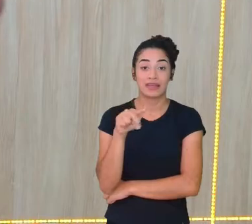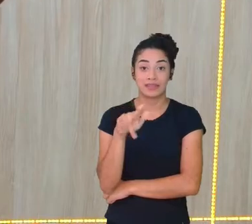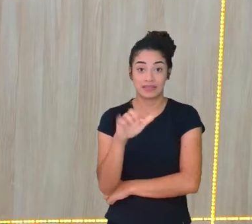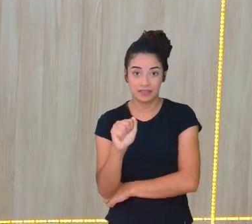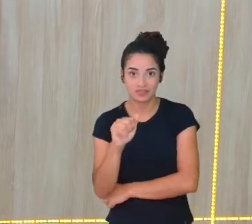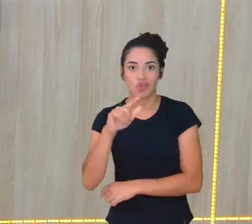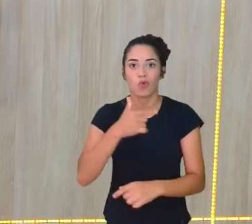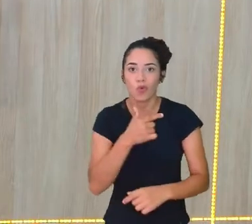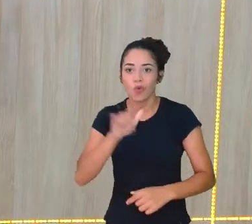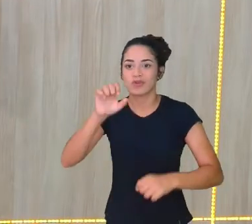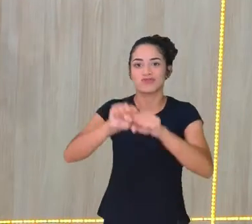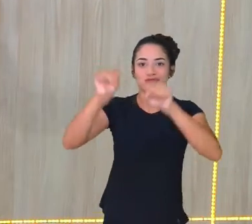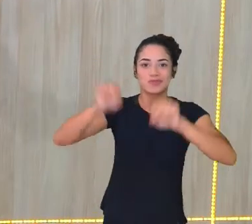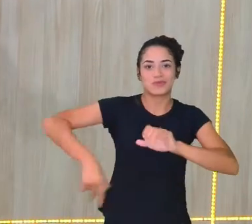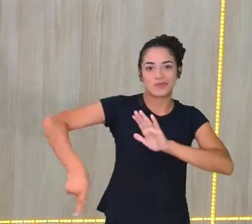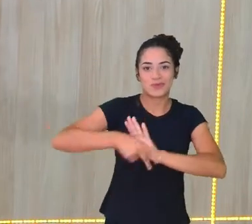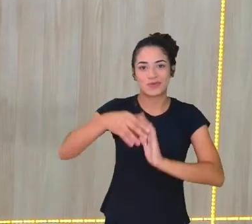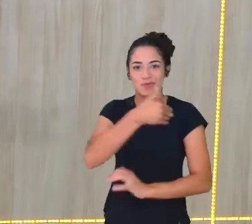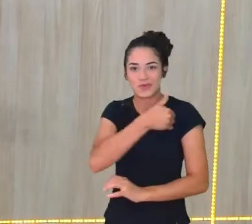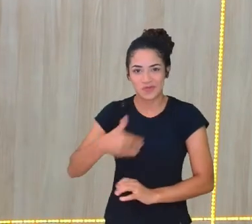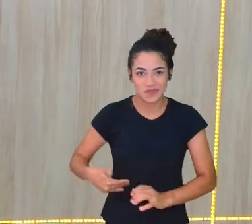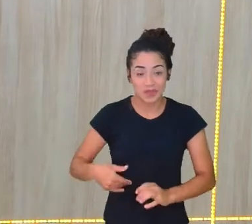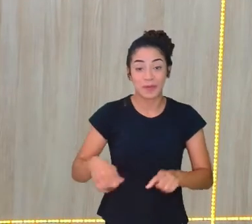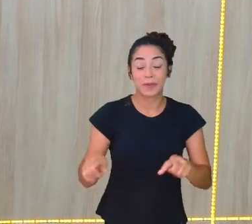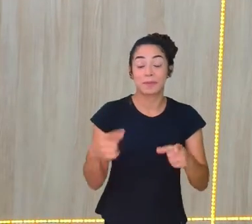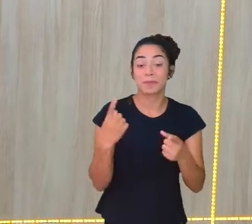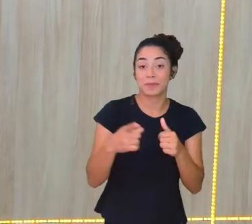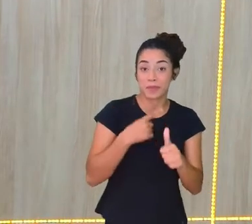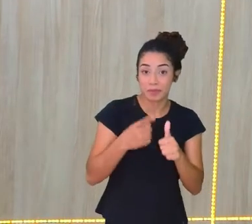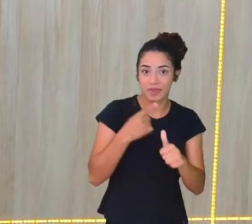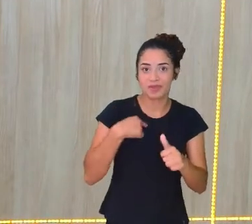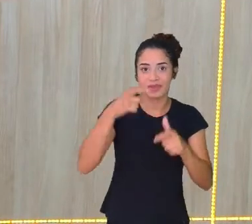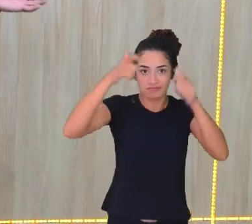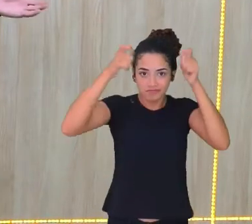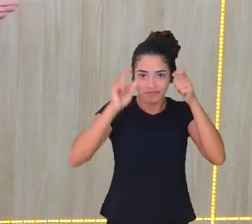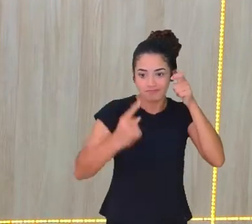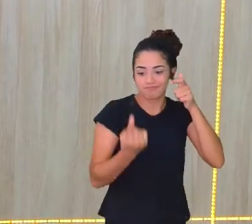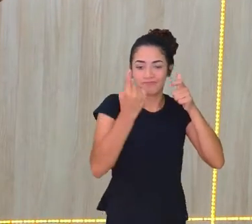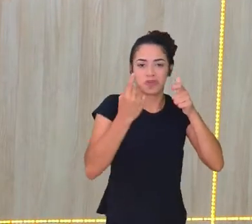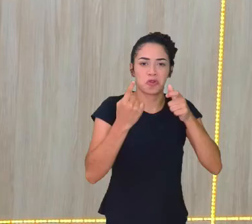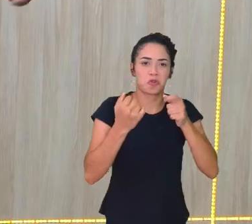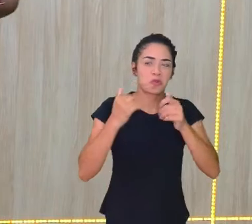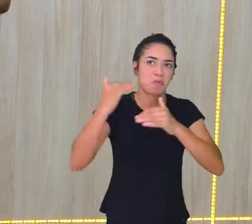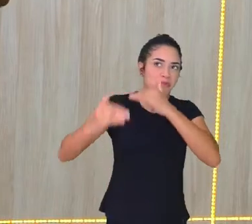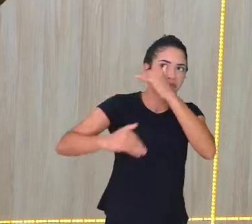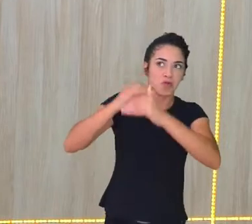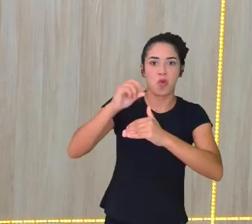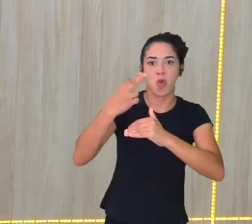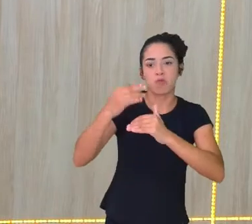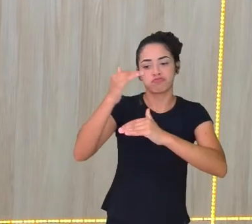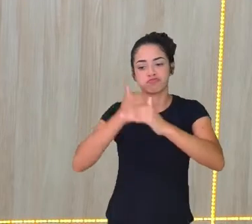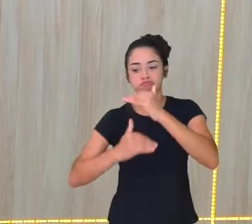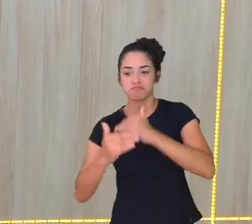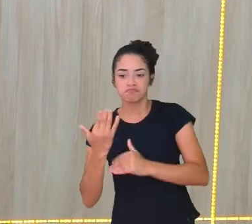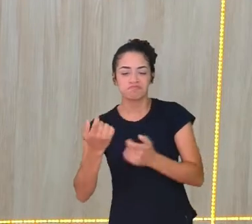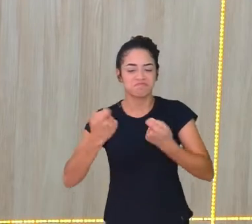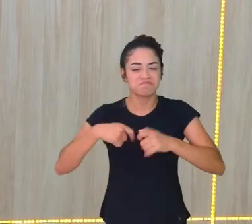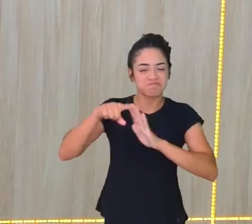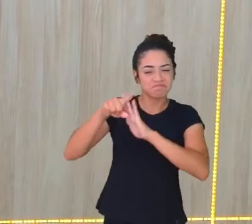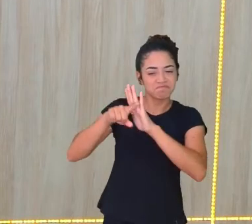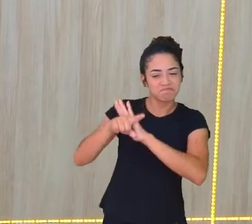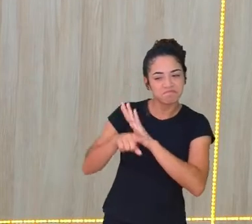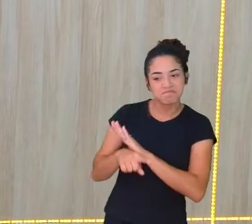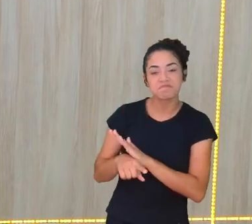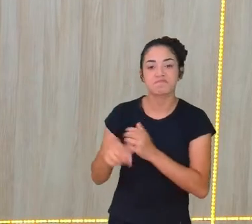governo. A gente teve inicialmente a monarquia, que evoluiu ou regrediu, a depender de como se analisa, né, para